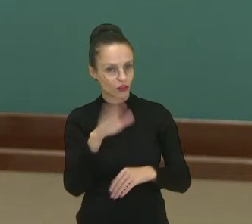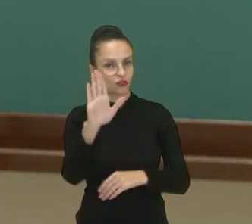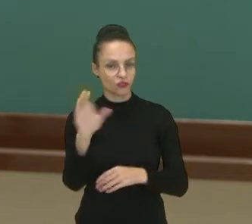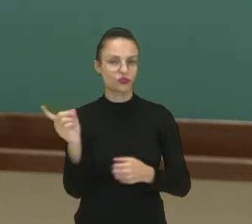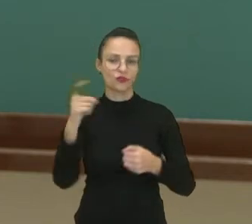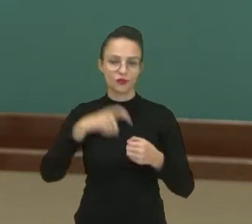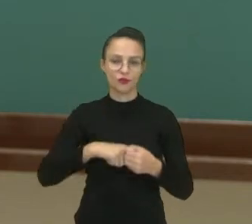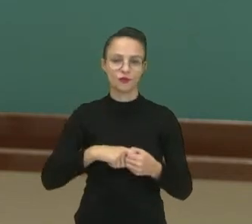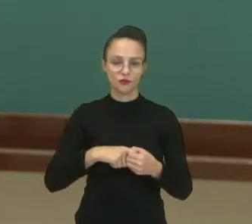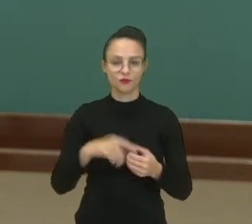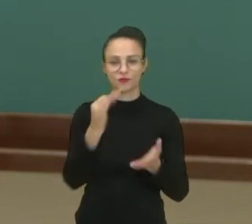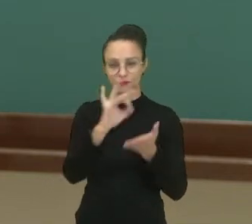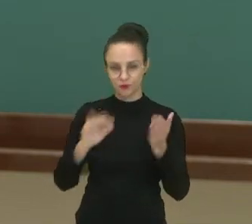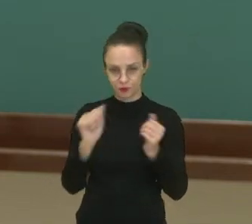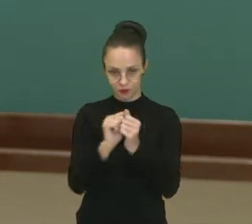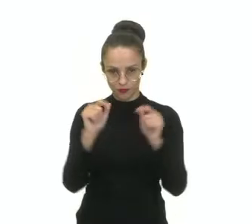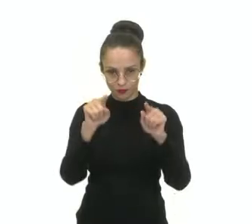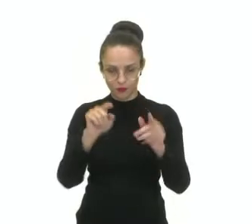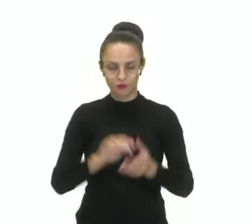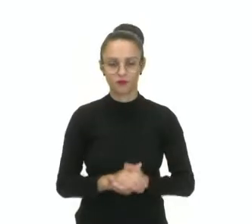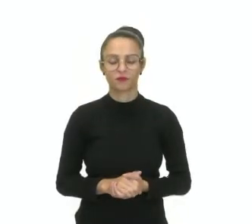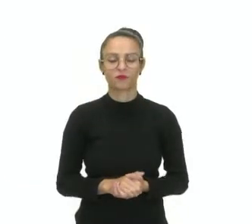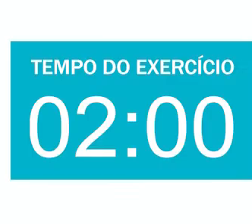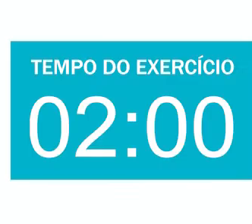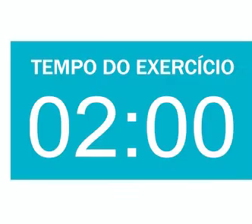volto a seguir, gabaritar contigo.